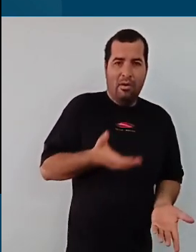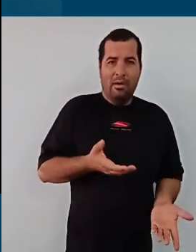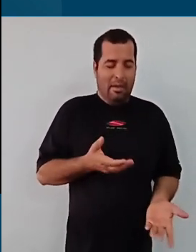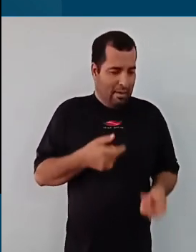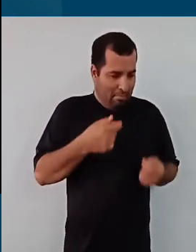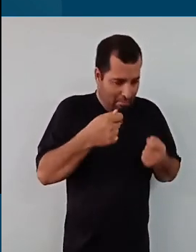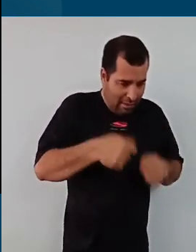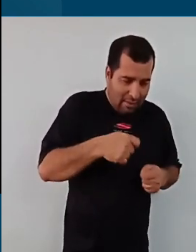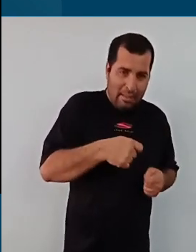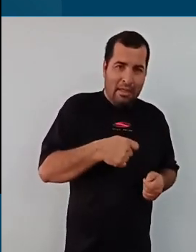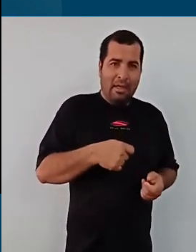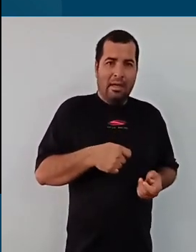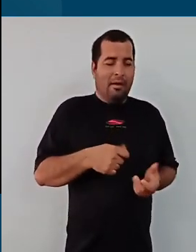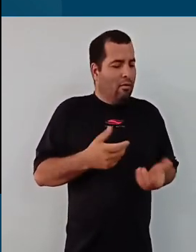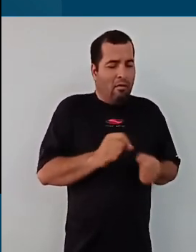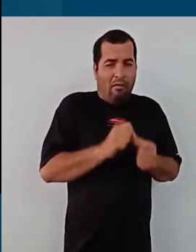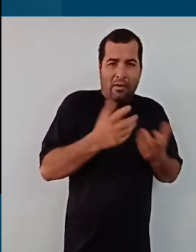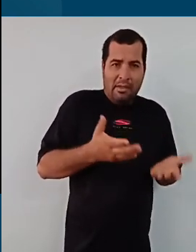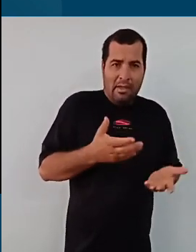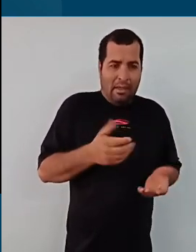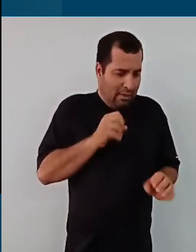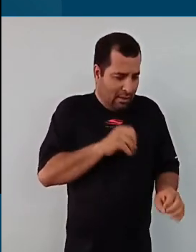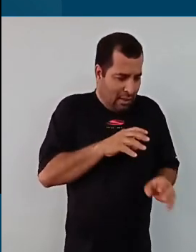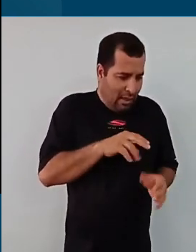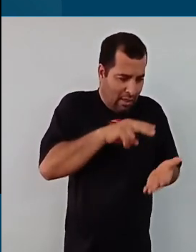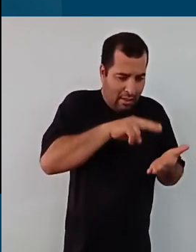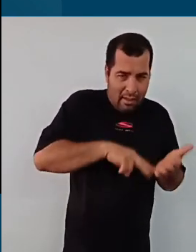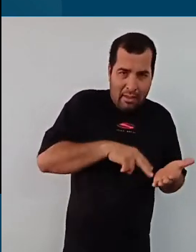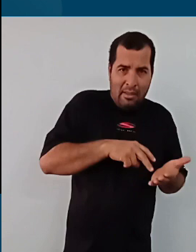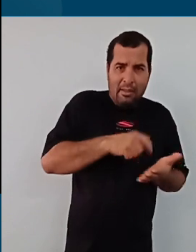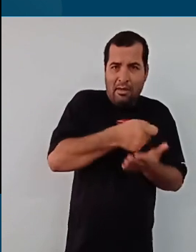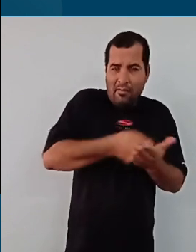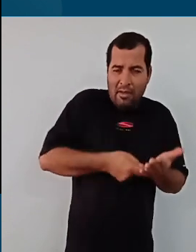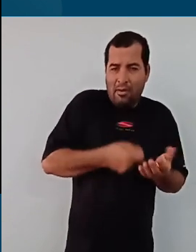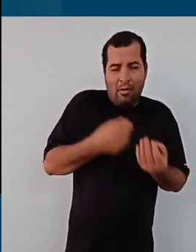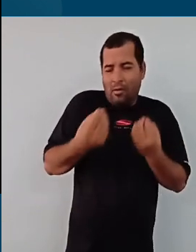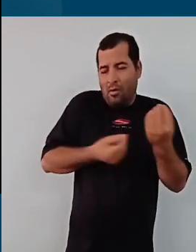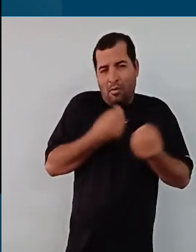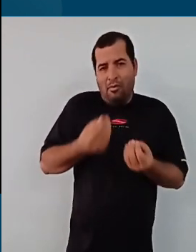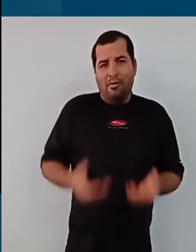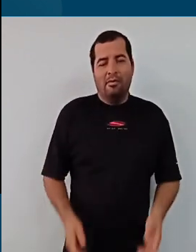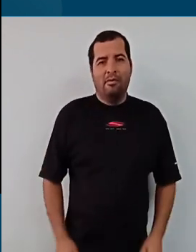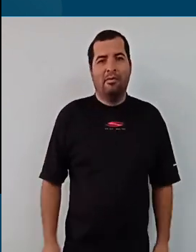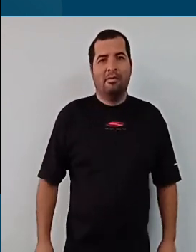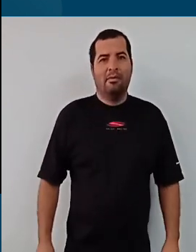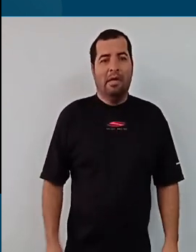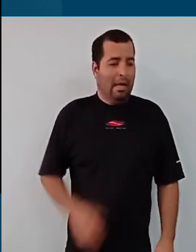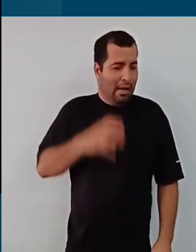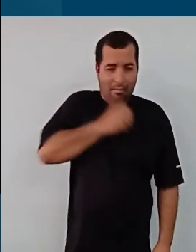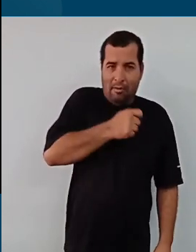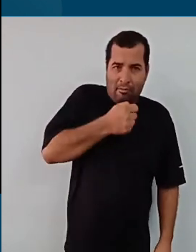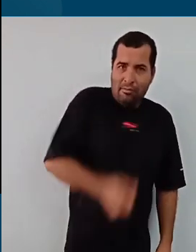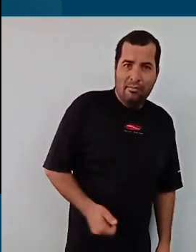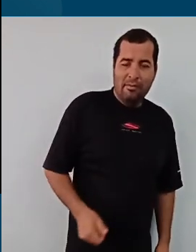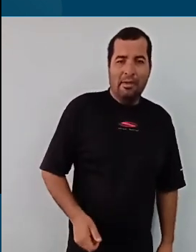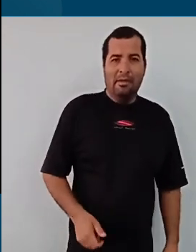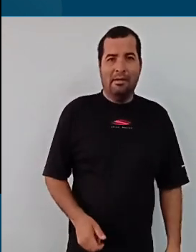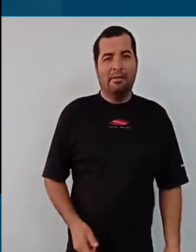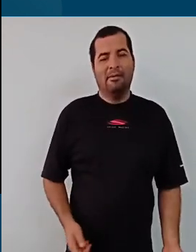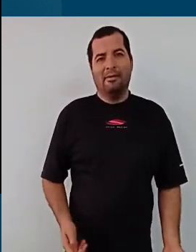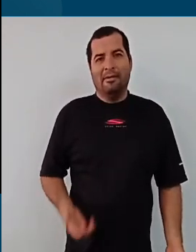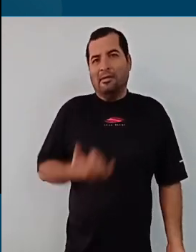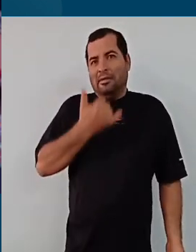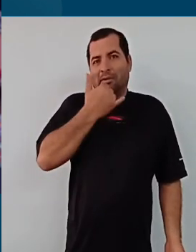não estão alfabetizados, como é que a gente alfabetiza a jato? Desculpem o a